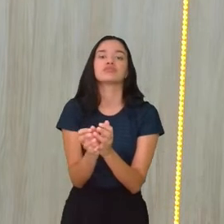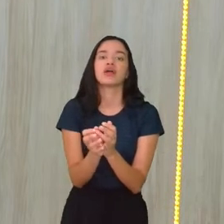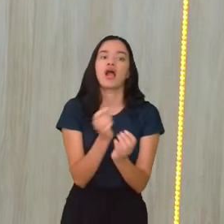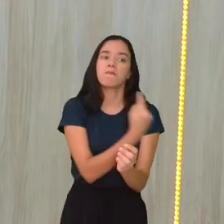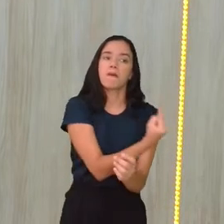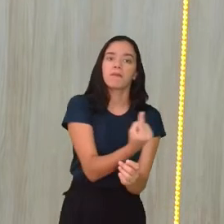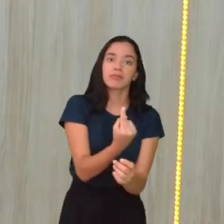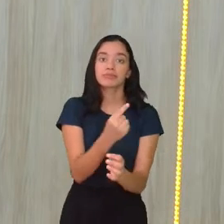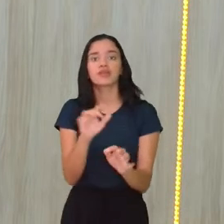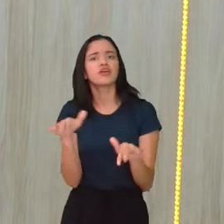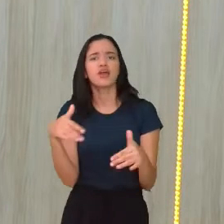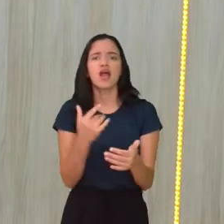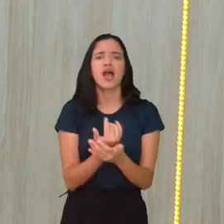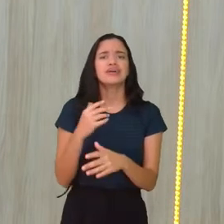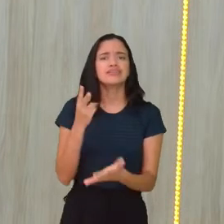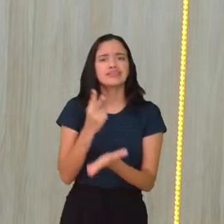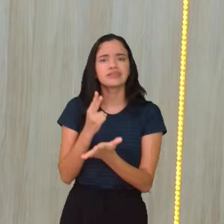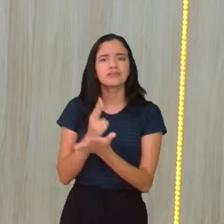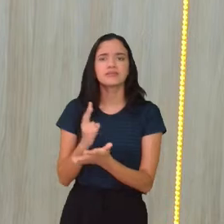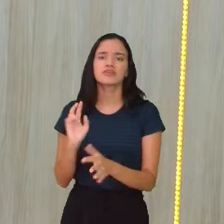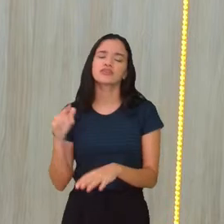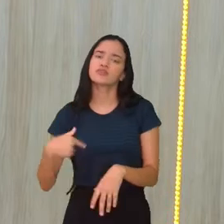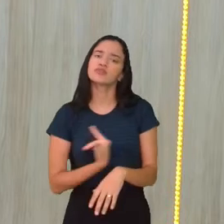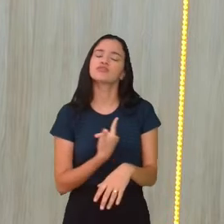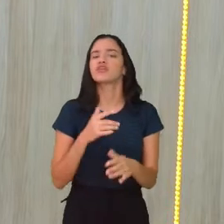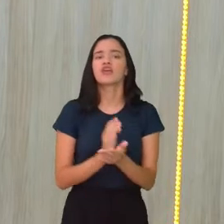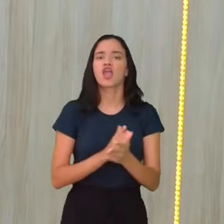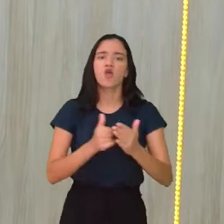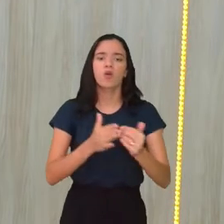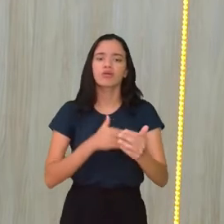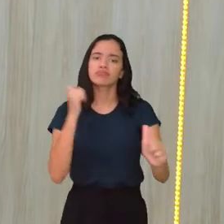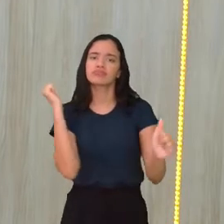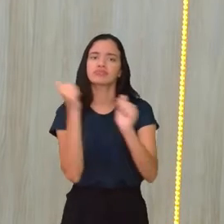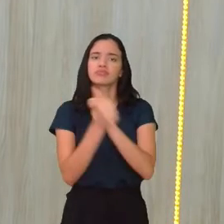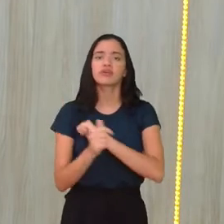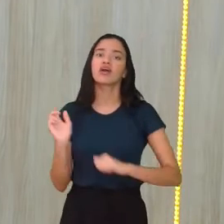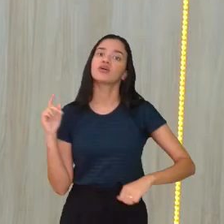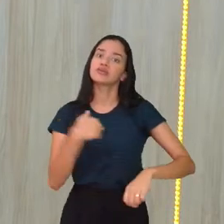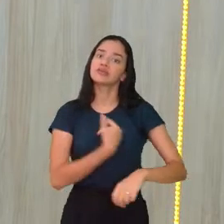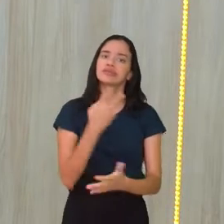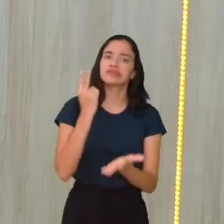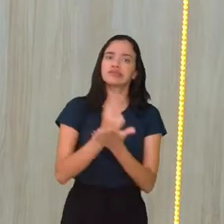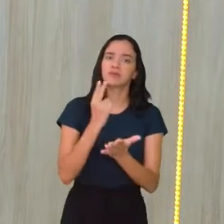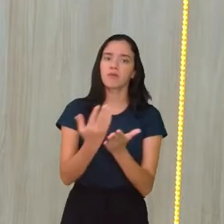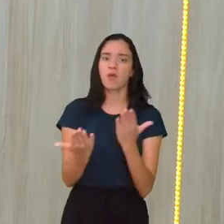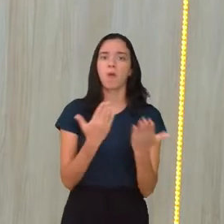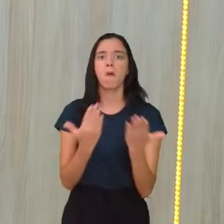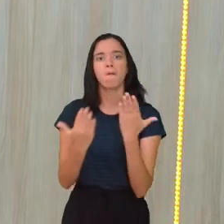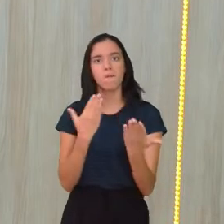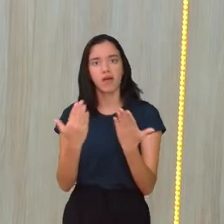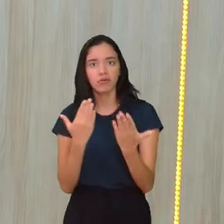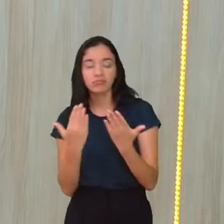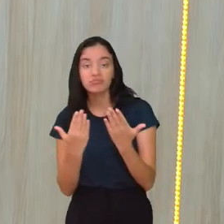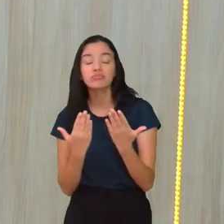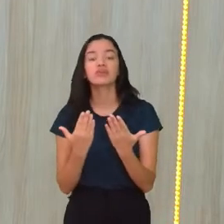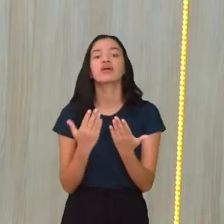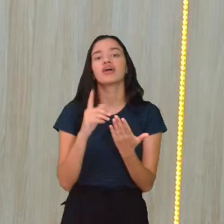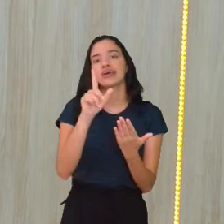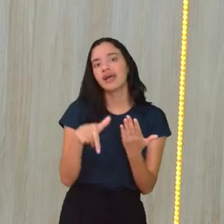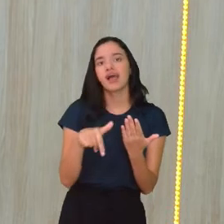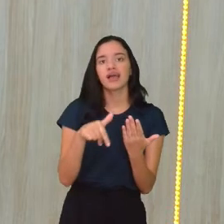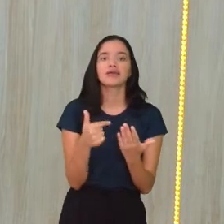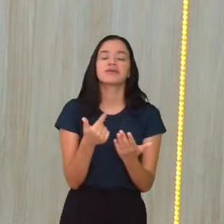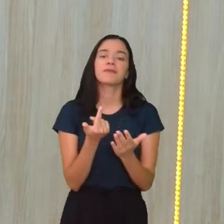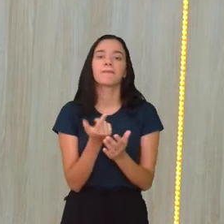gente vê qualquer modalidade esportiva, a gente sempre vai comparar resultados, né?